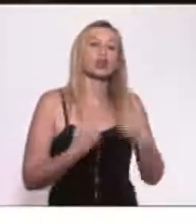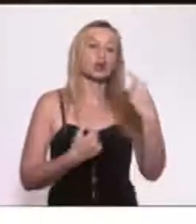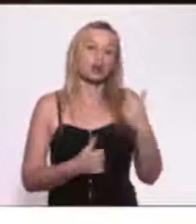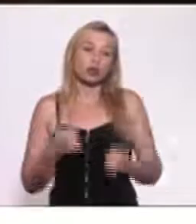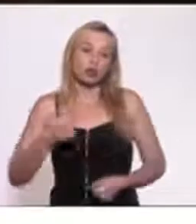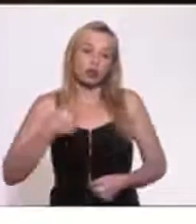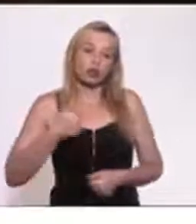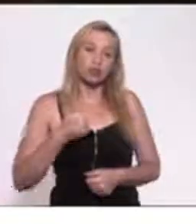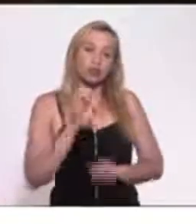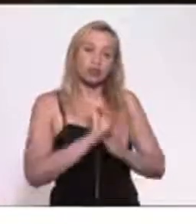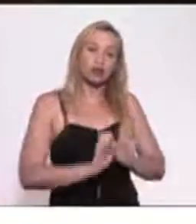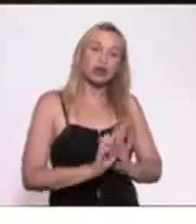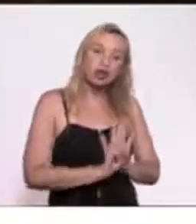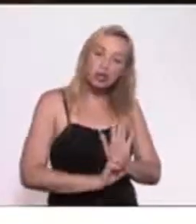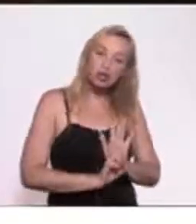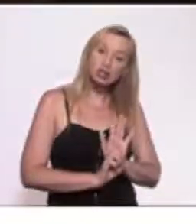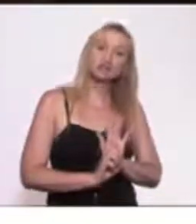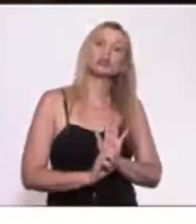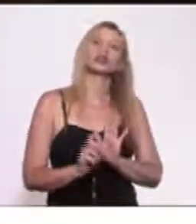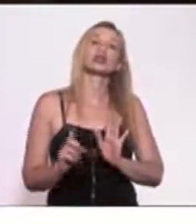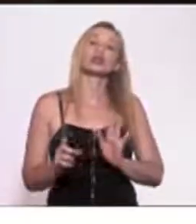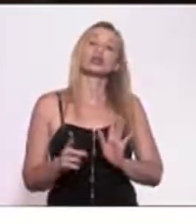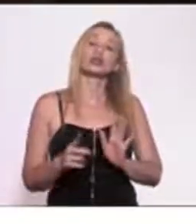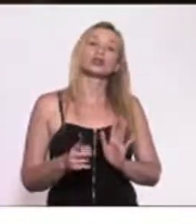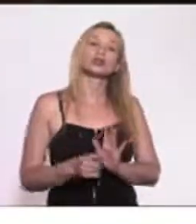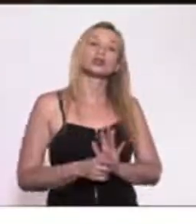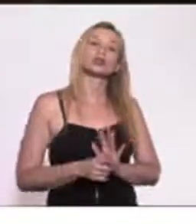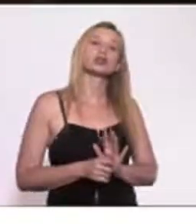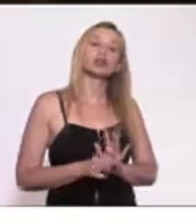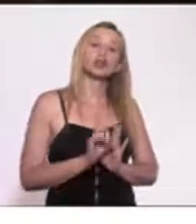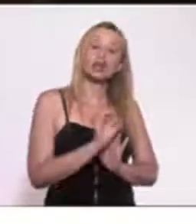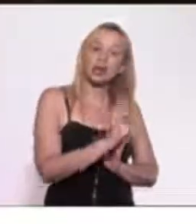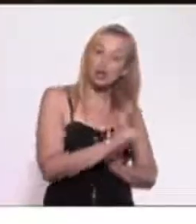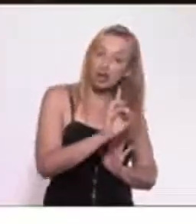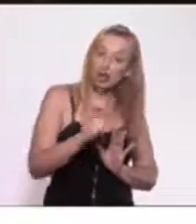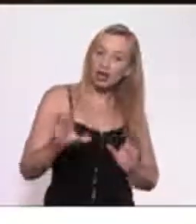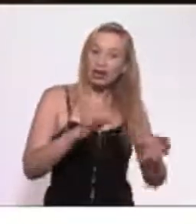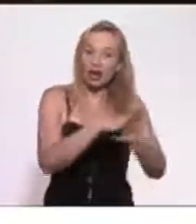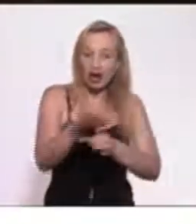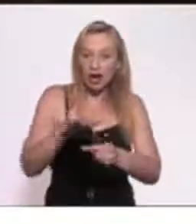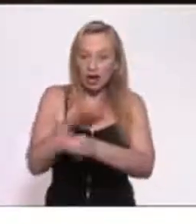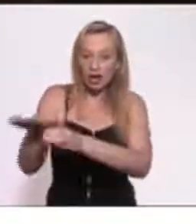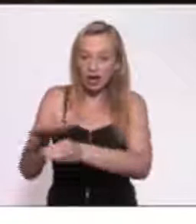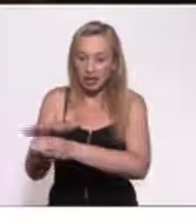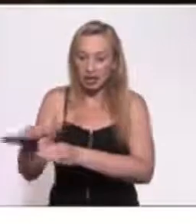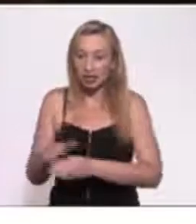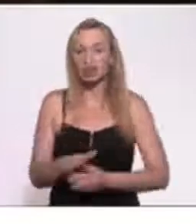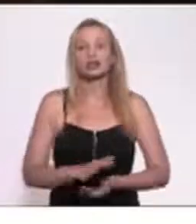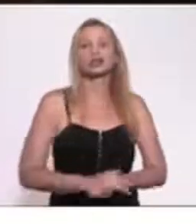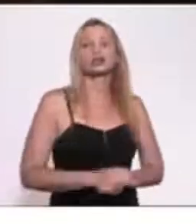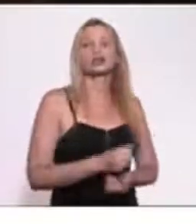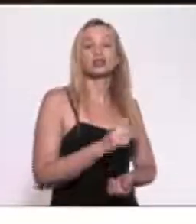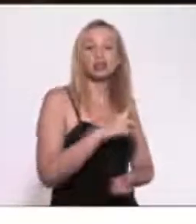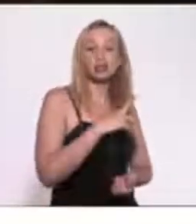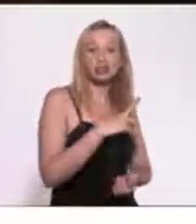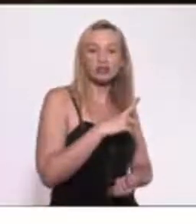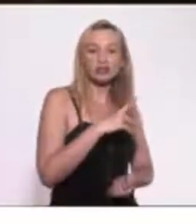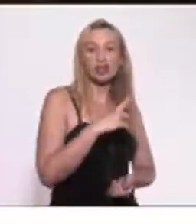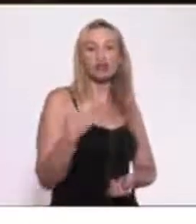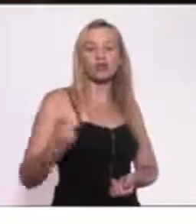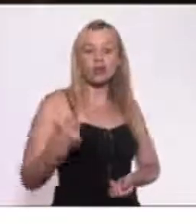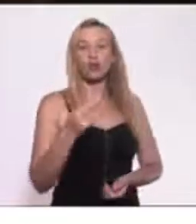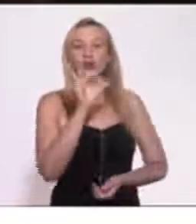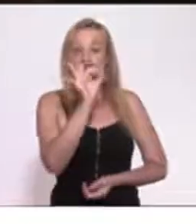nós possamos reestabelecer os mínimos para cada área através da LDO, que nós possamos estabelecer